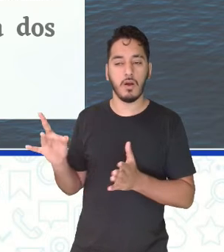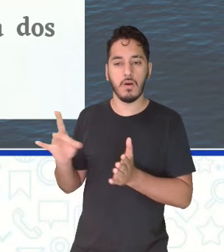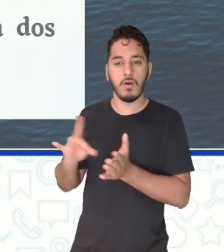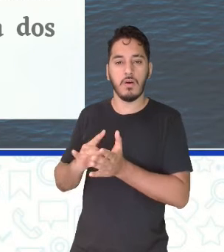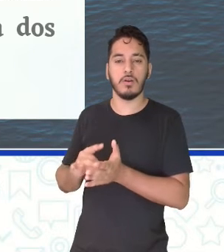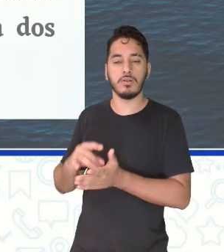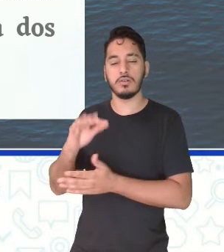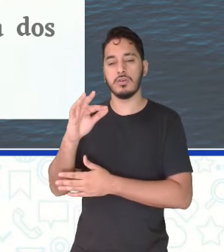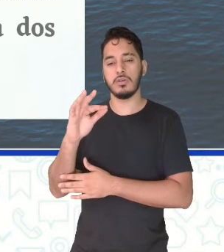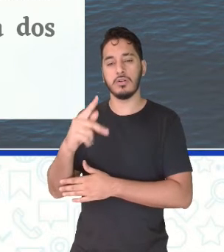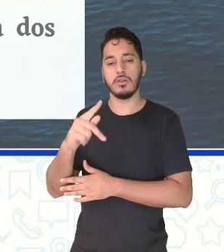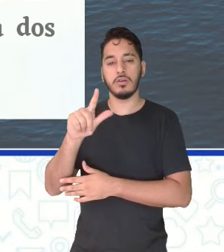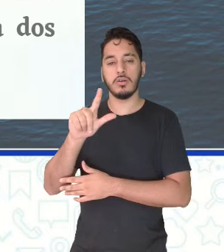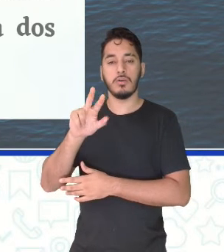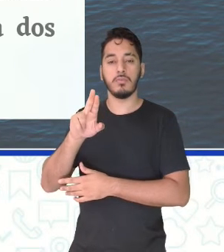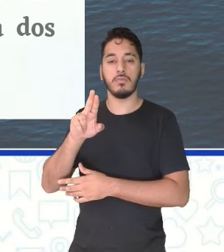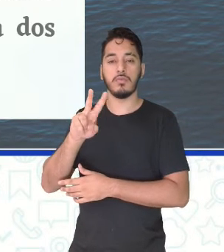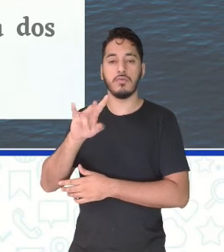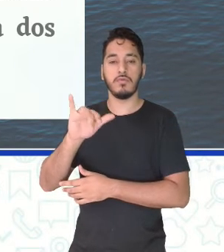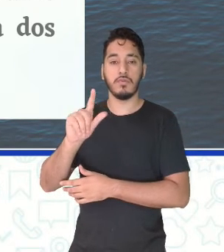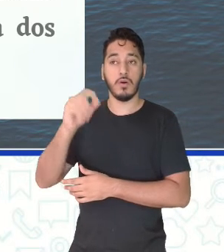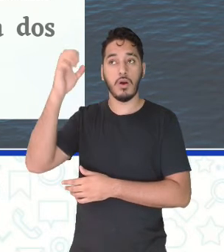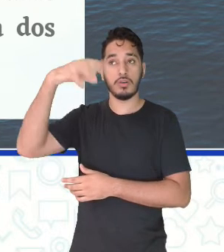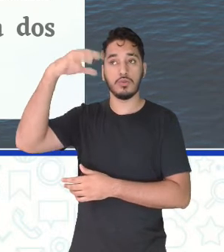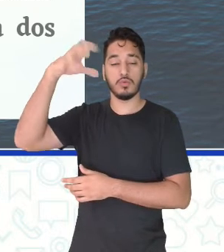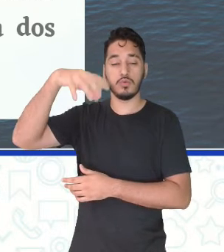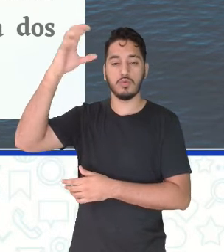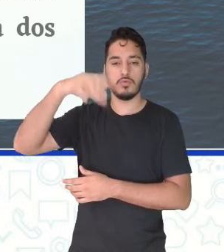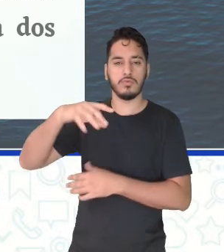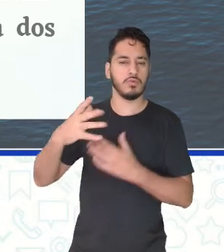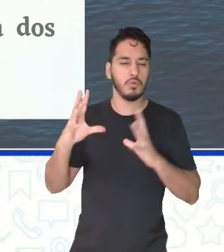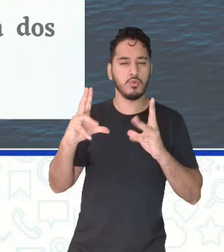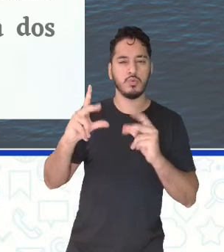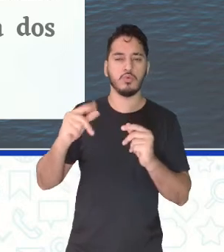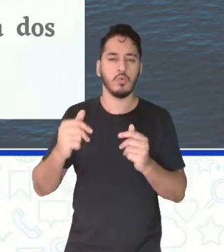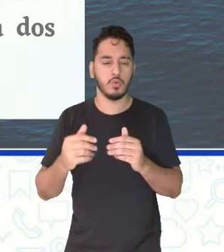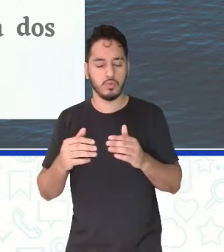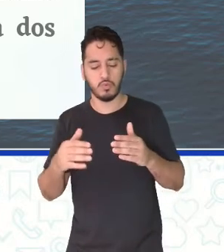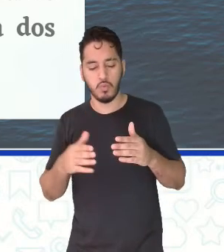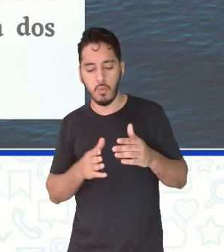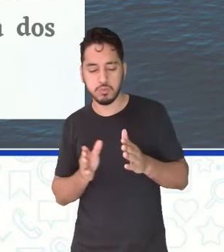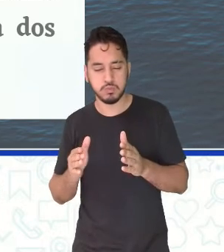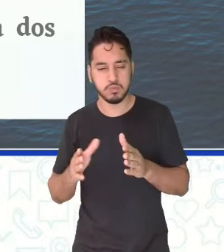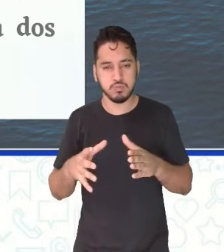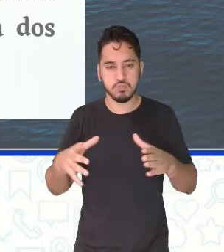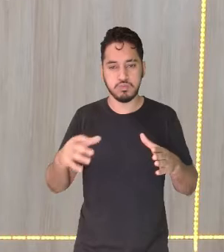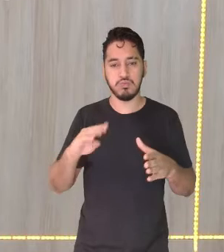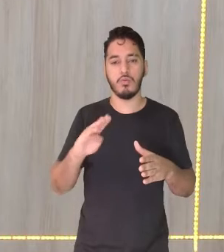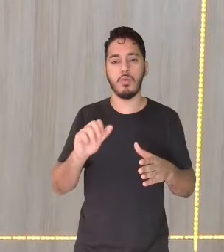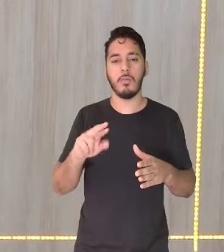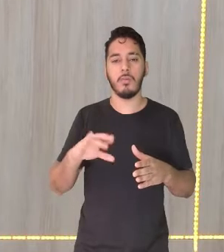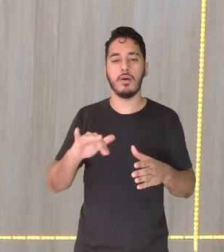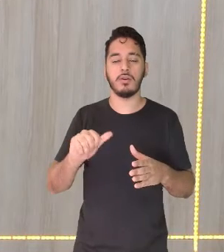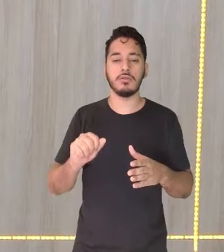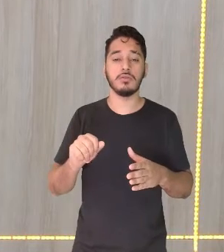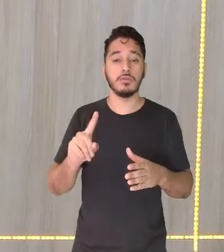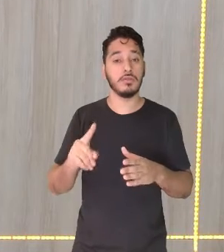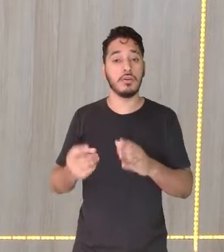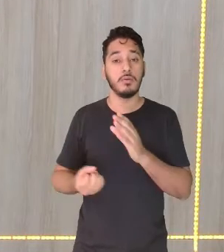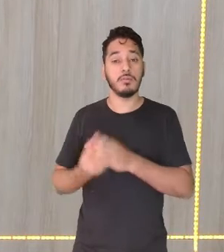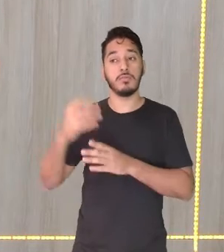verdade, pluvial, né, que é a chuva, né? Então todas as bacias hidrográficas brasileiras são originadas